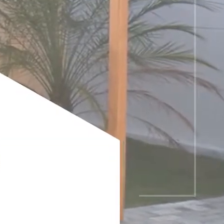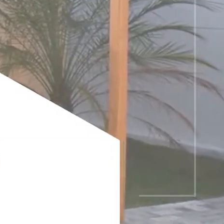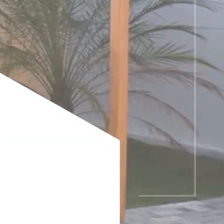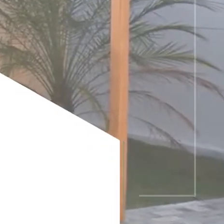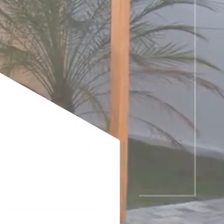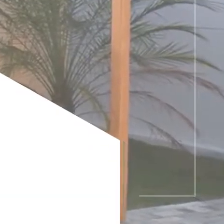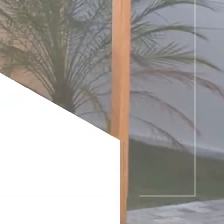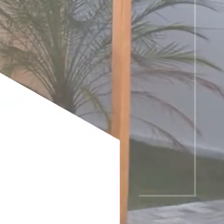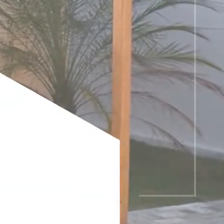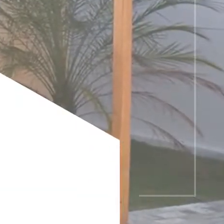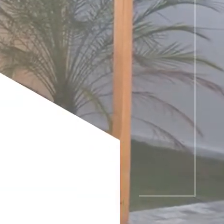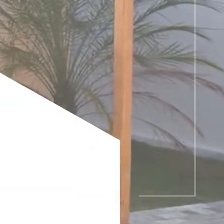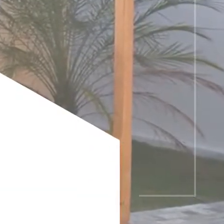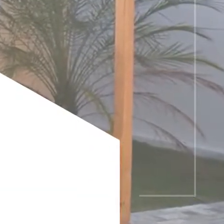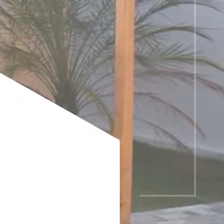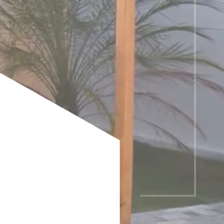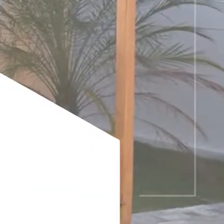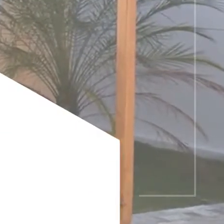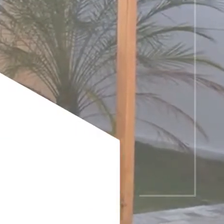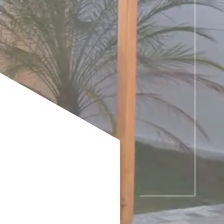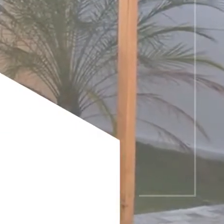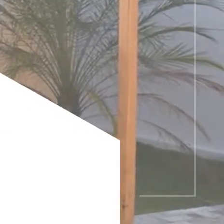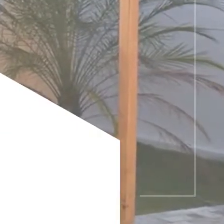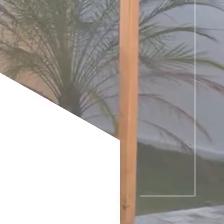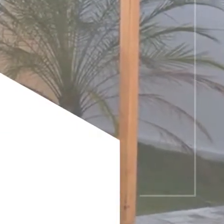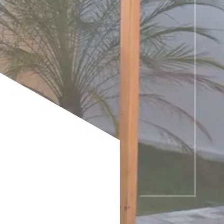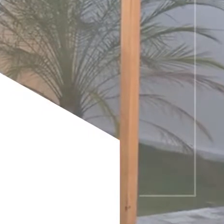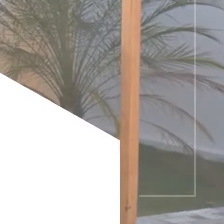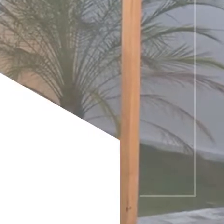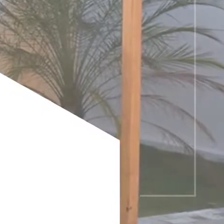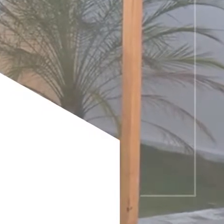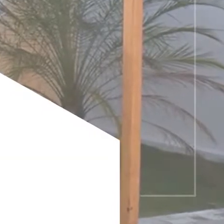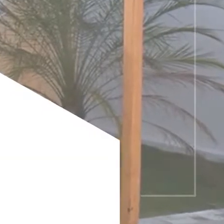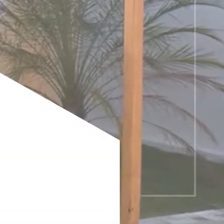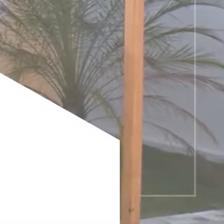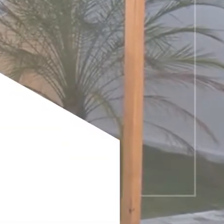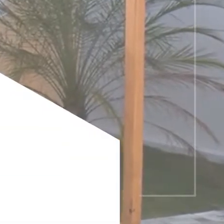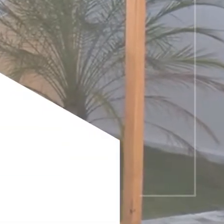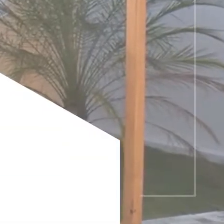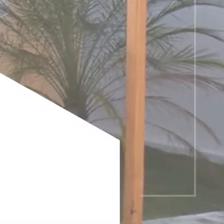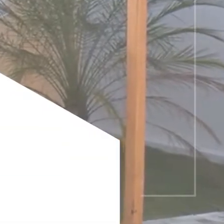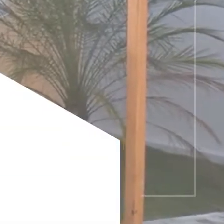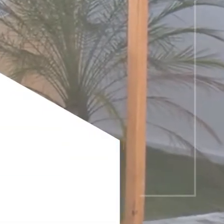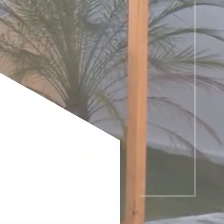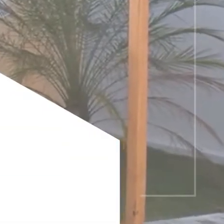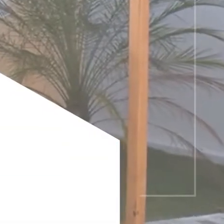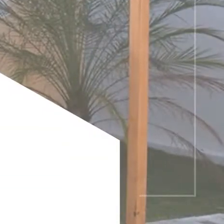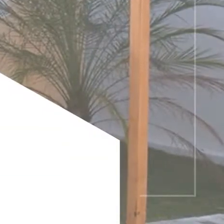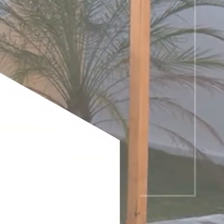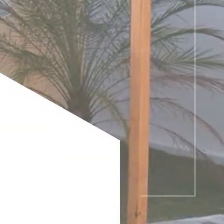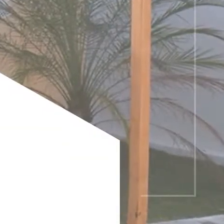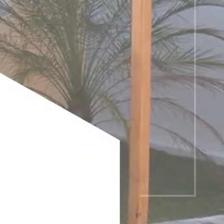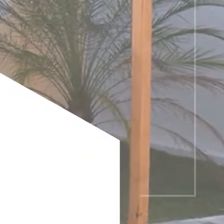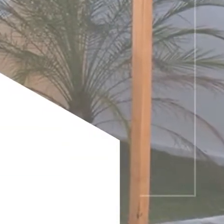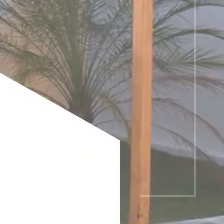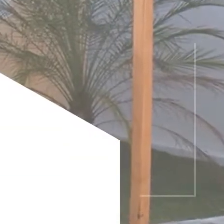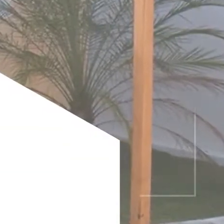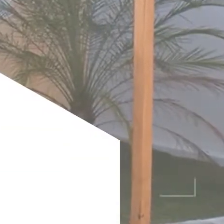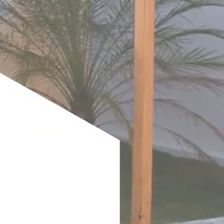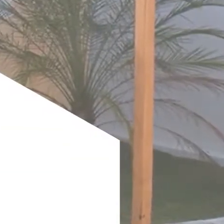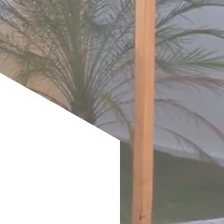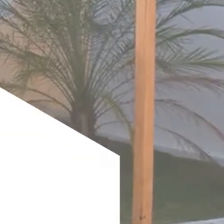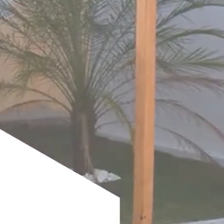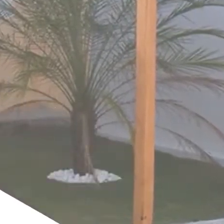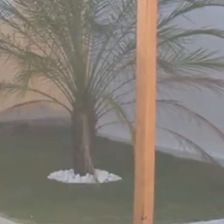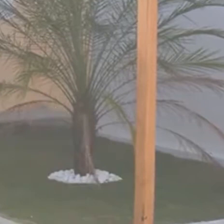ruas pavimentadas, iluminação e saneamento, casa com muro, portão e suíte, área para ampliação e garantia de até 5 anos